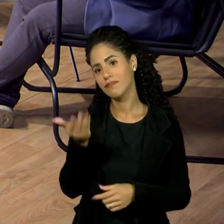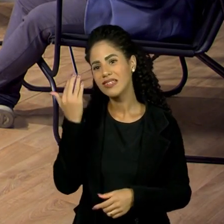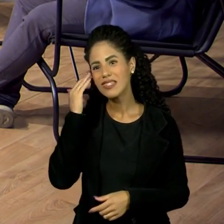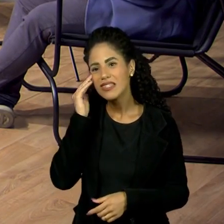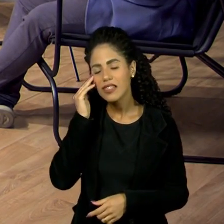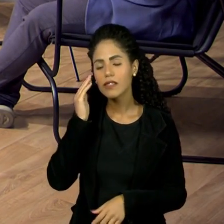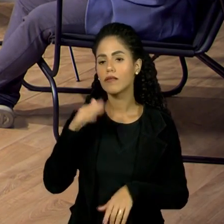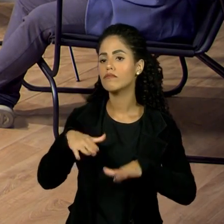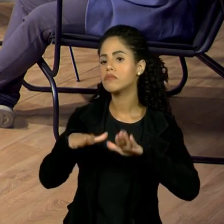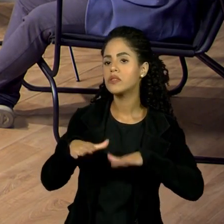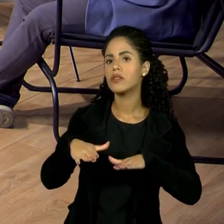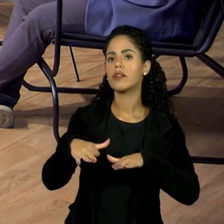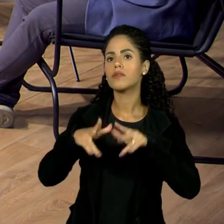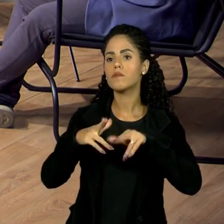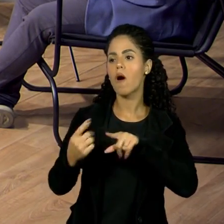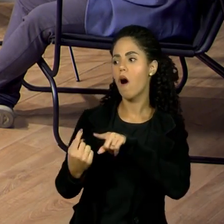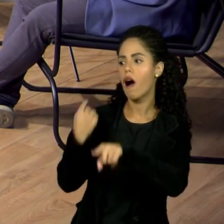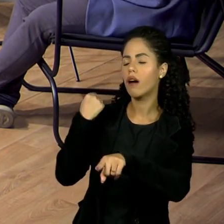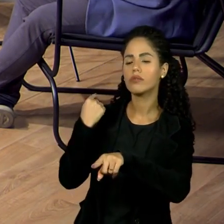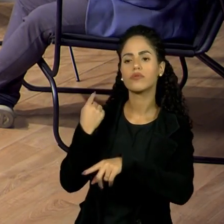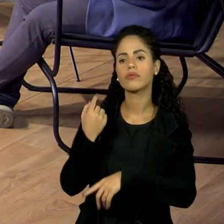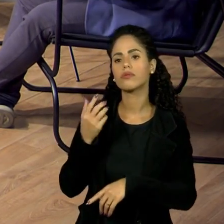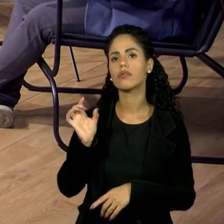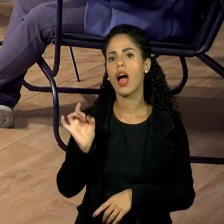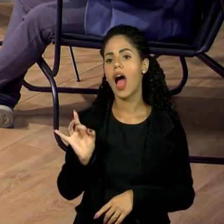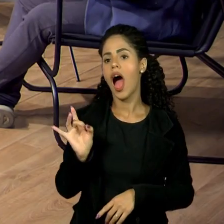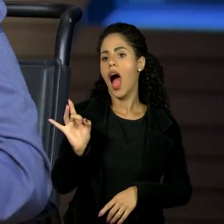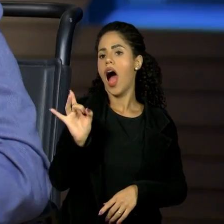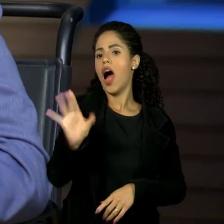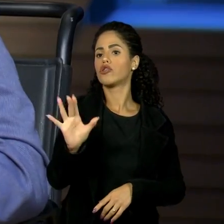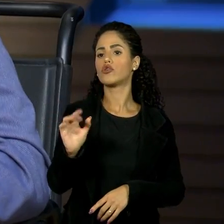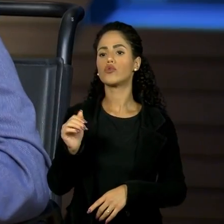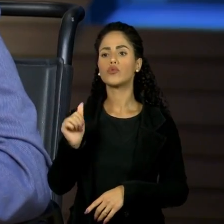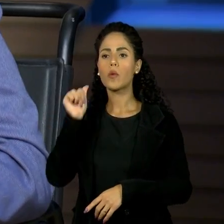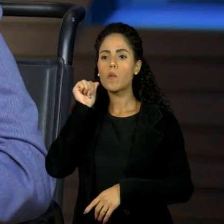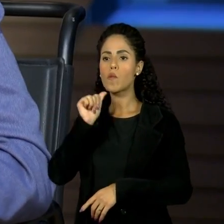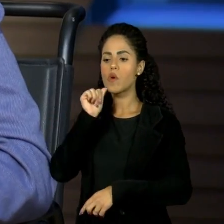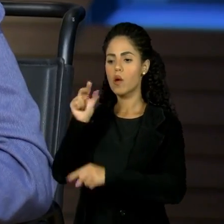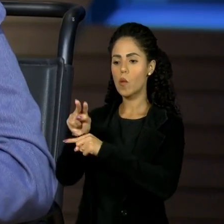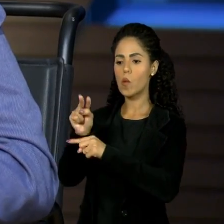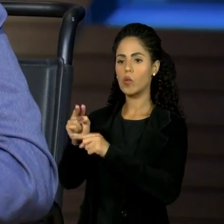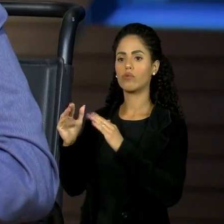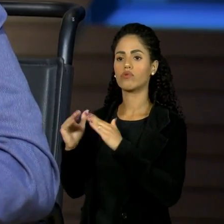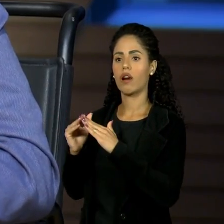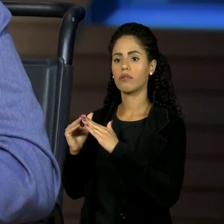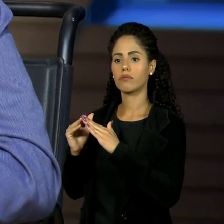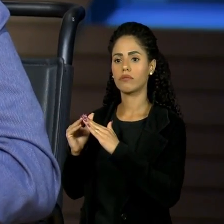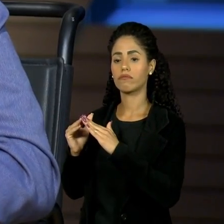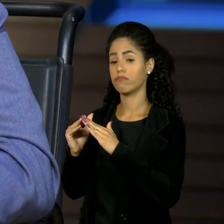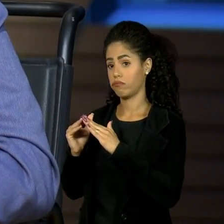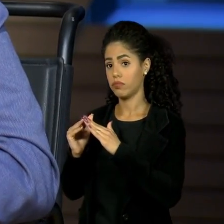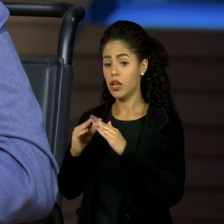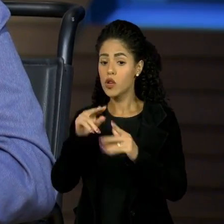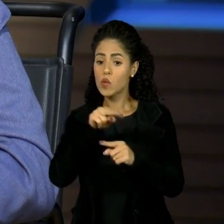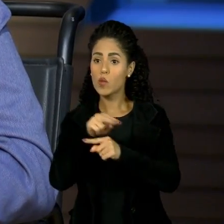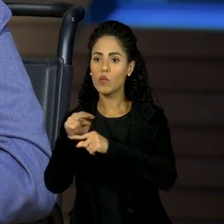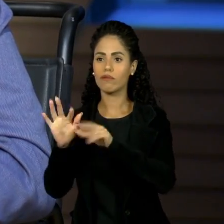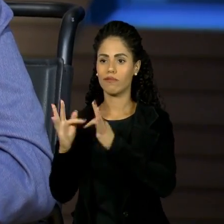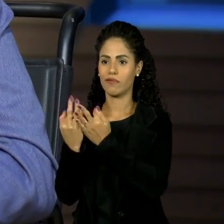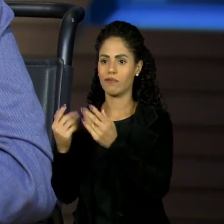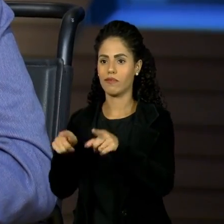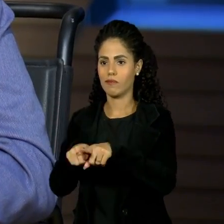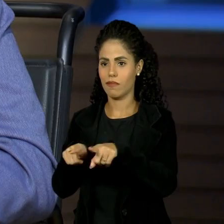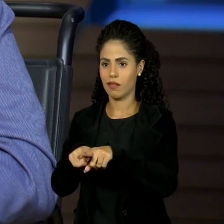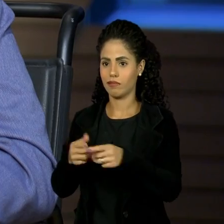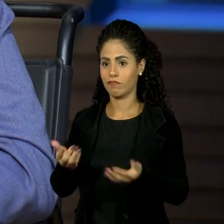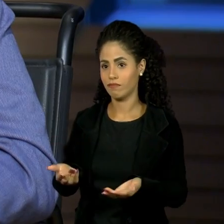de ser, como era dito, só a dona de casa, que não é só, já trabalhava muito, mas cuidava dos seus, né?